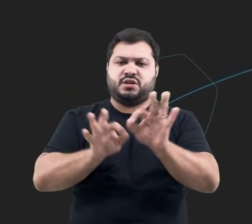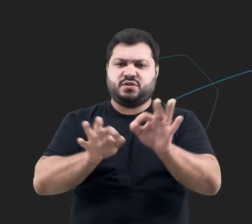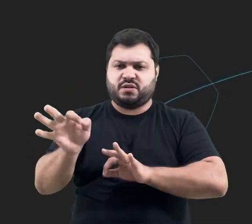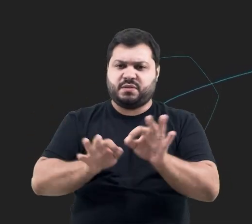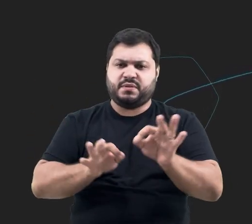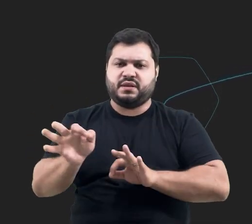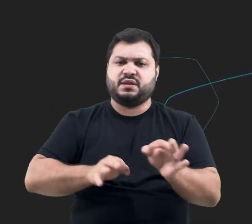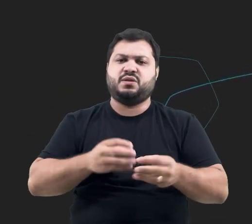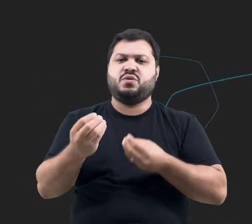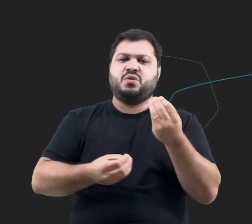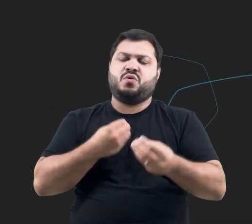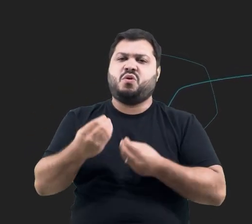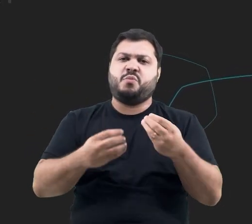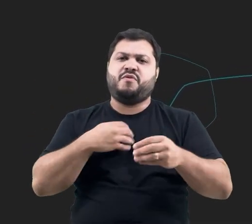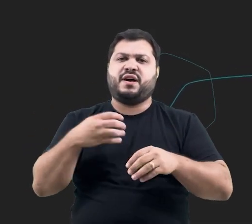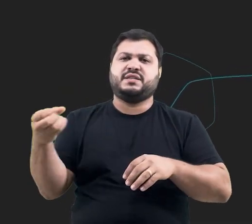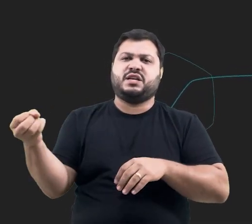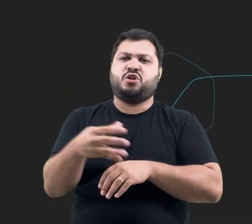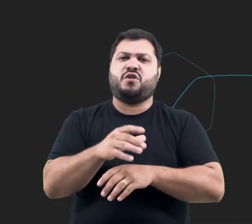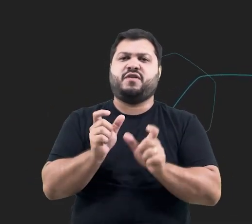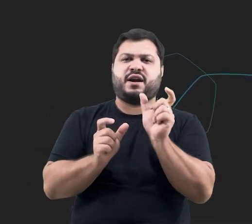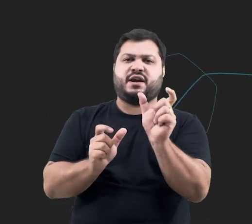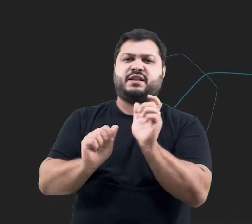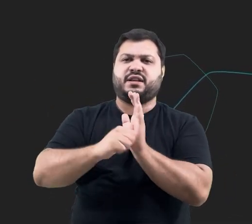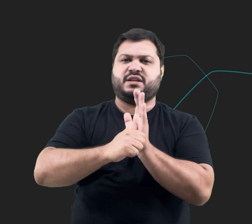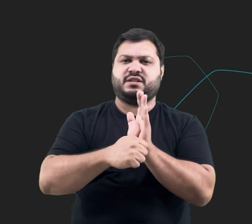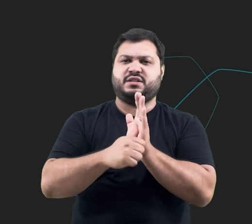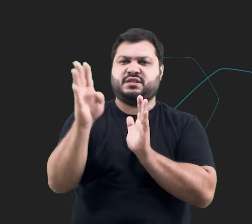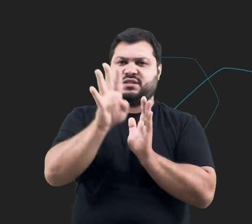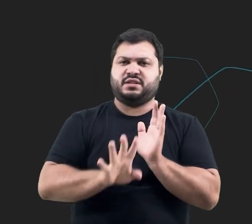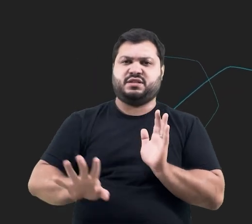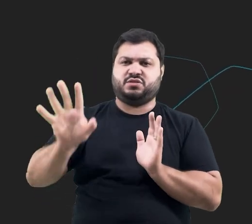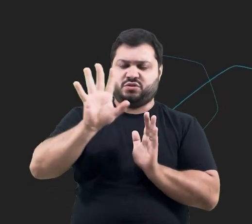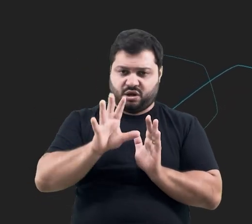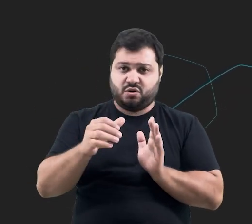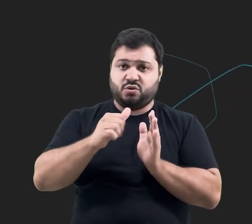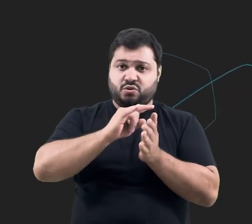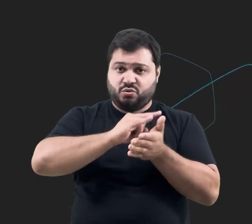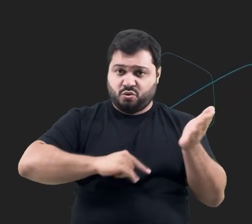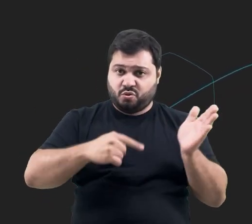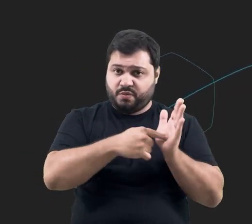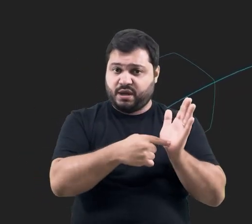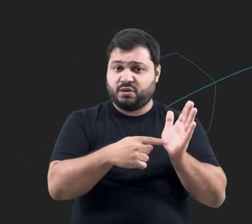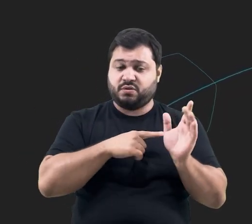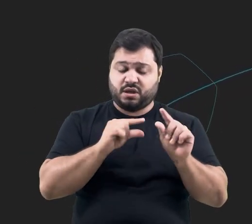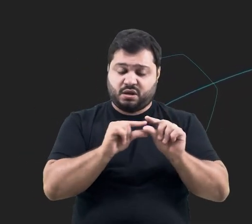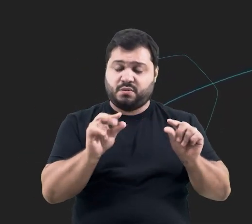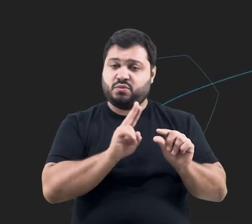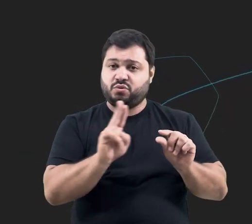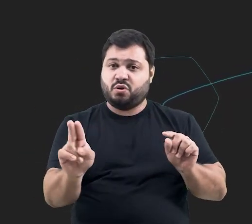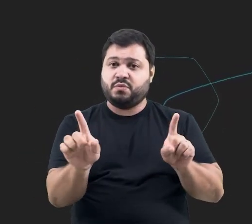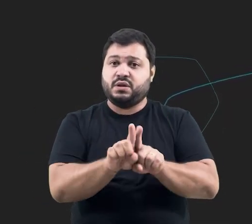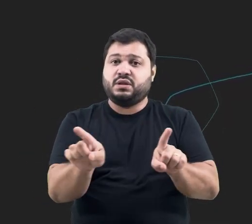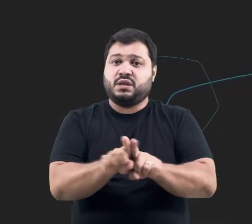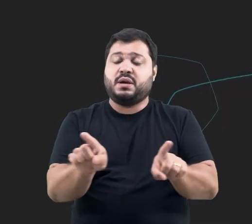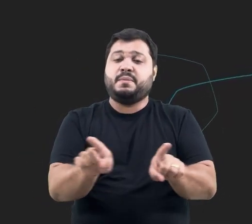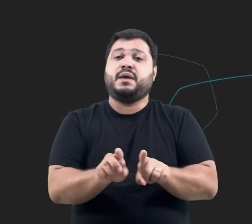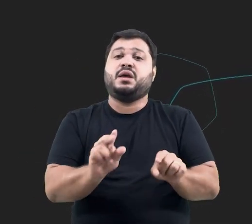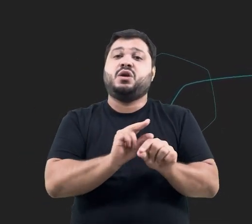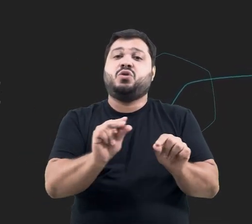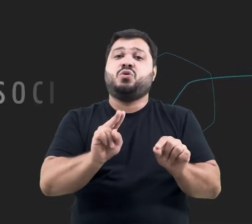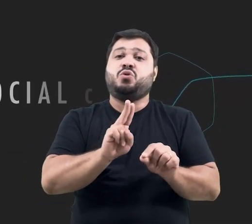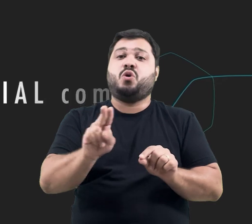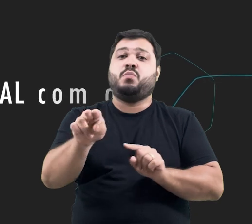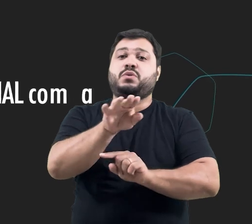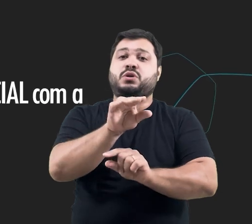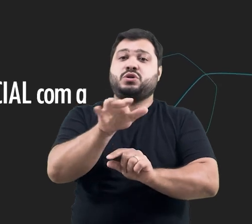10.977 regulamentando o formato da nova Carteira de Identidade Nacional. No documento, haveria o campo nome e o